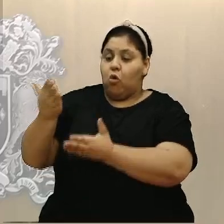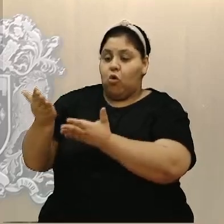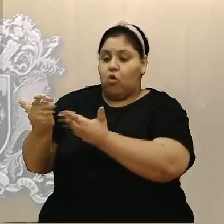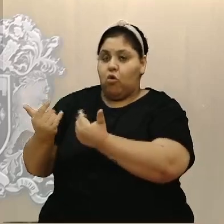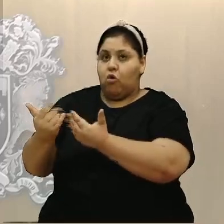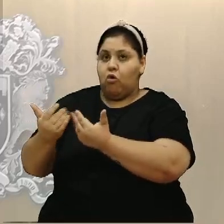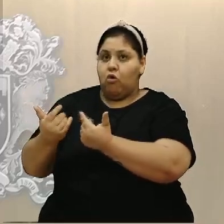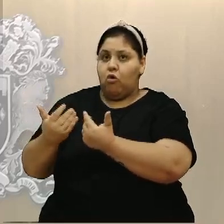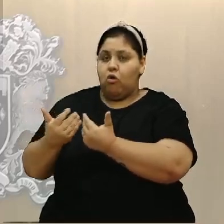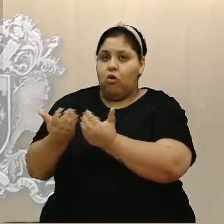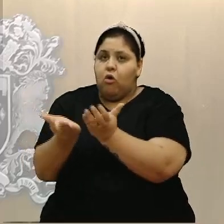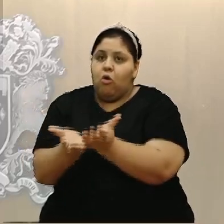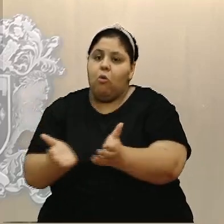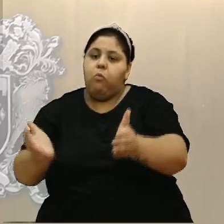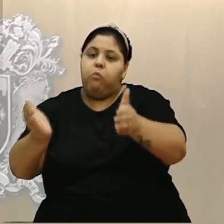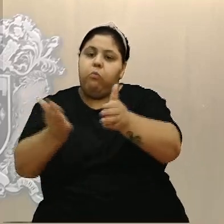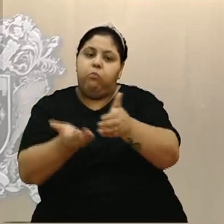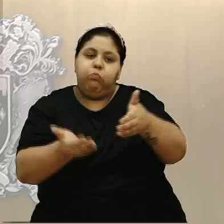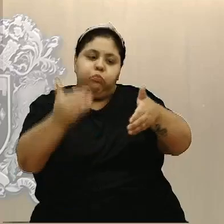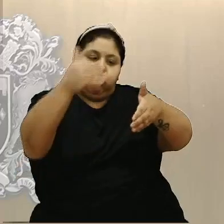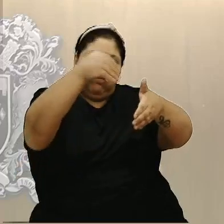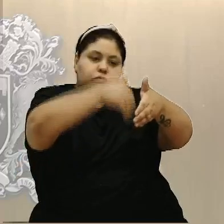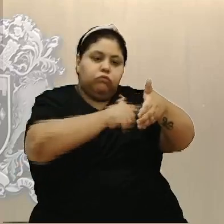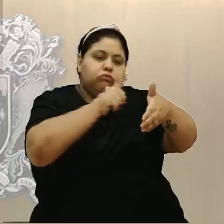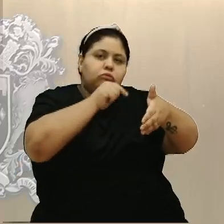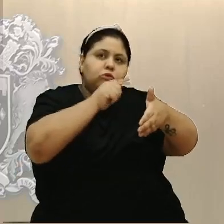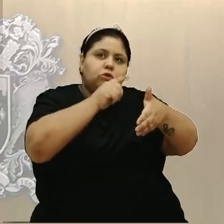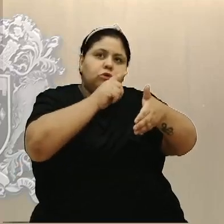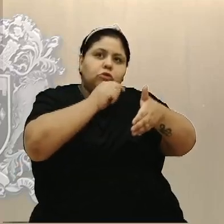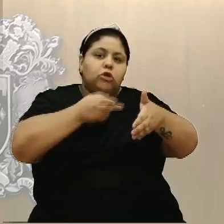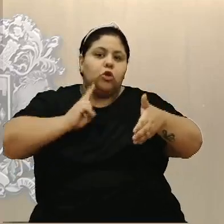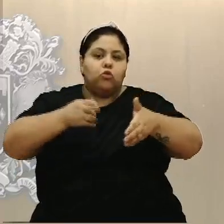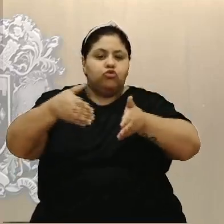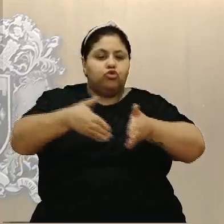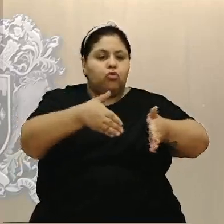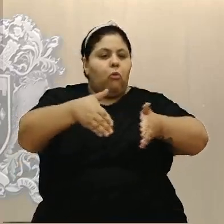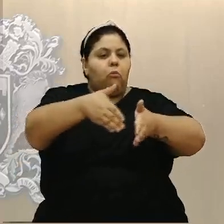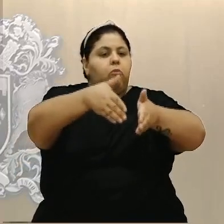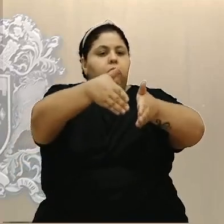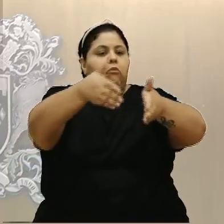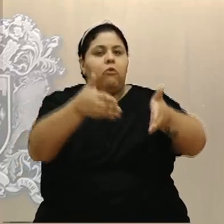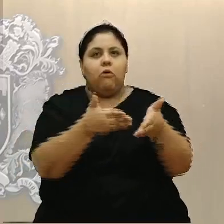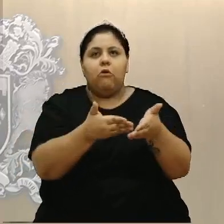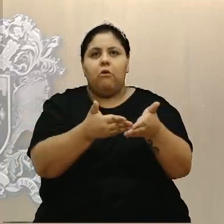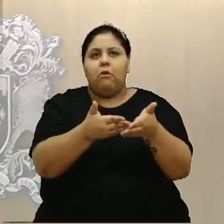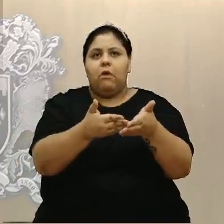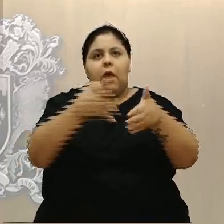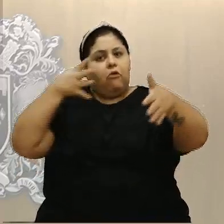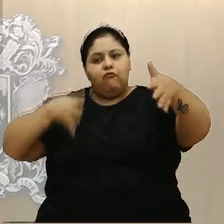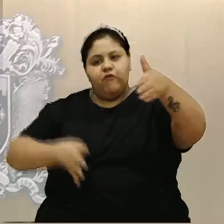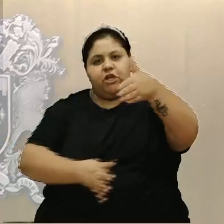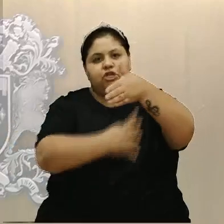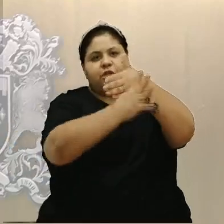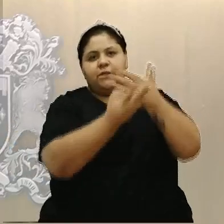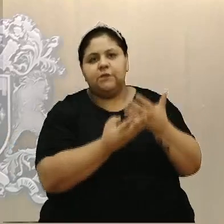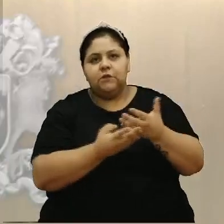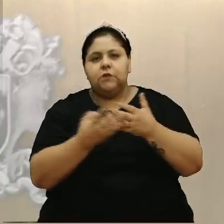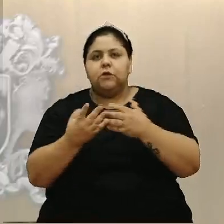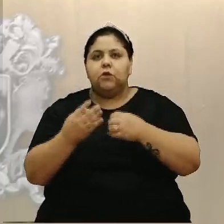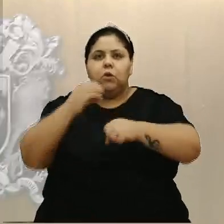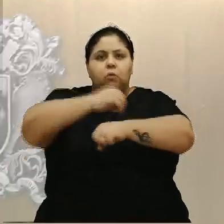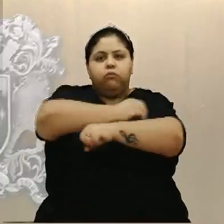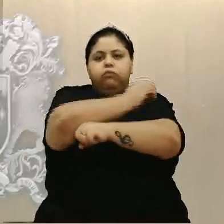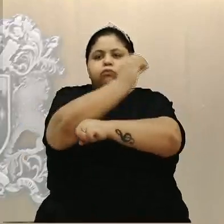sua cumbuca, encheu com água e seguiu a sua jornada. Afinal de contas, era um peregrino. O dia foi